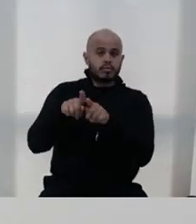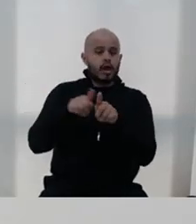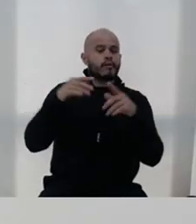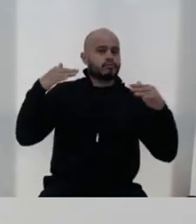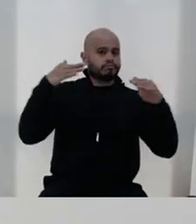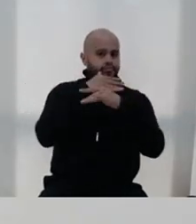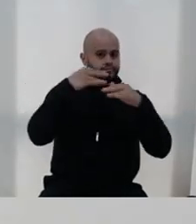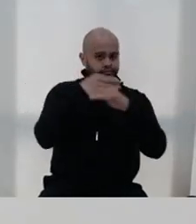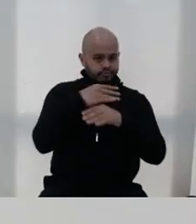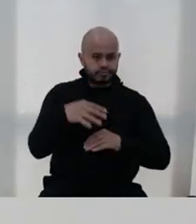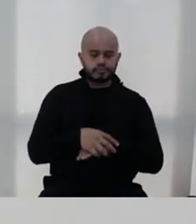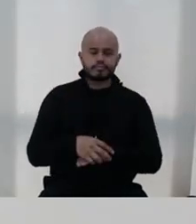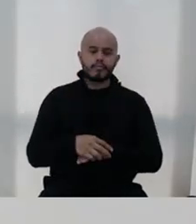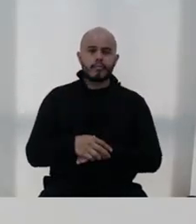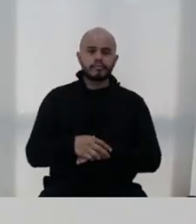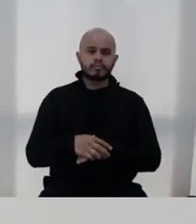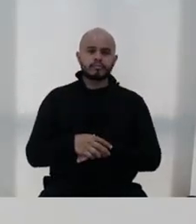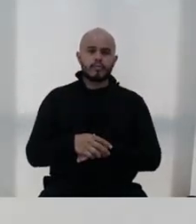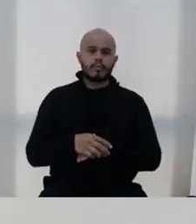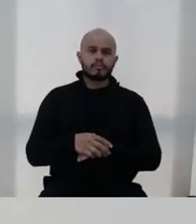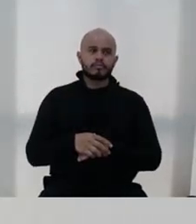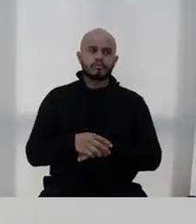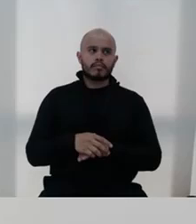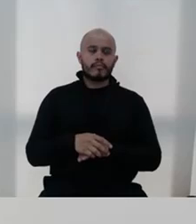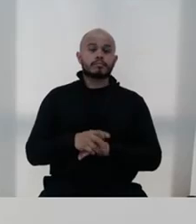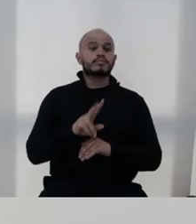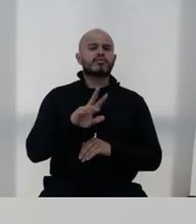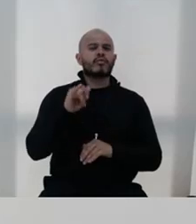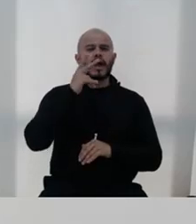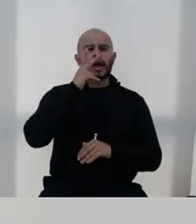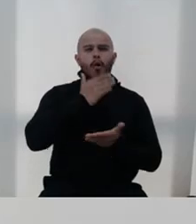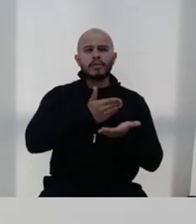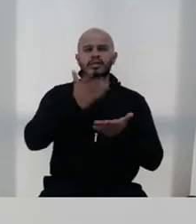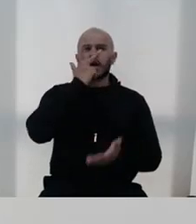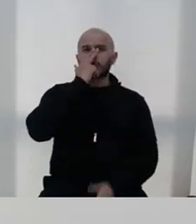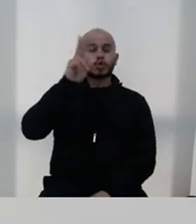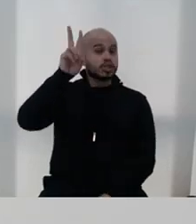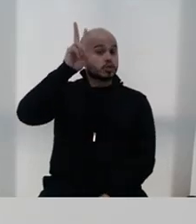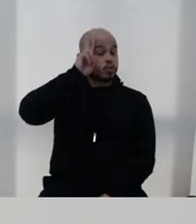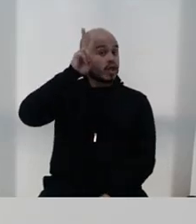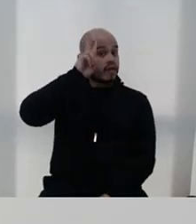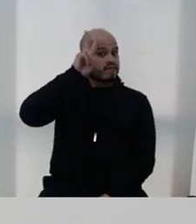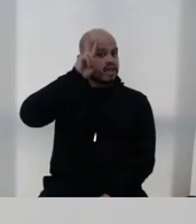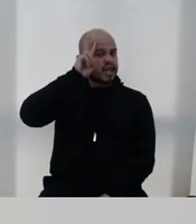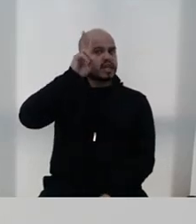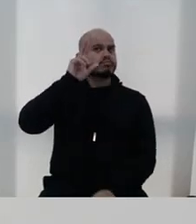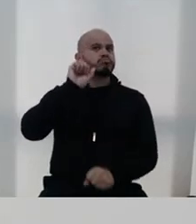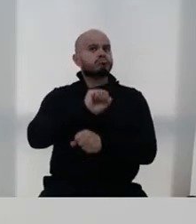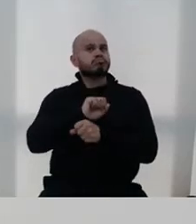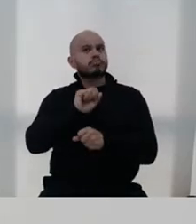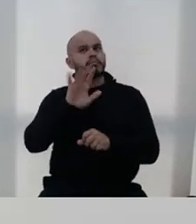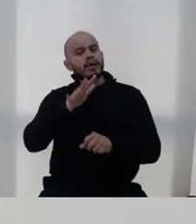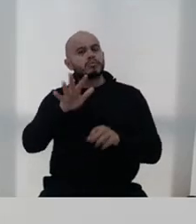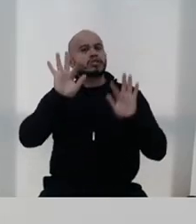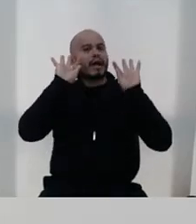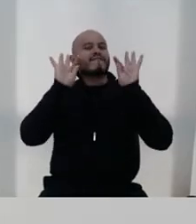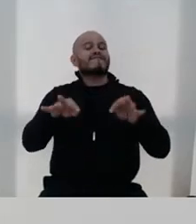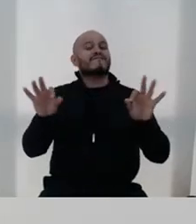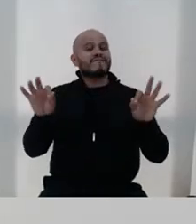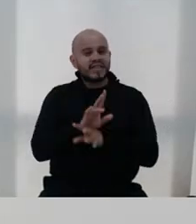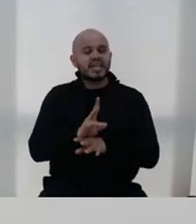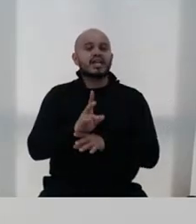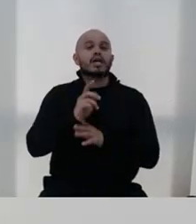metropolitana. Essa distribuição já deve começar na segunda-feira, com um término estimado para o mês de dezembro, no